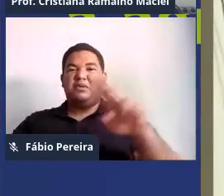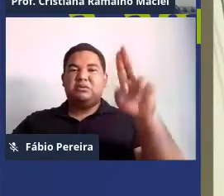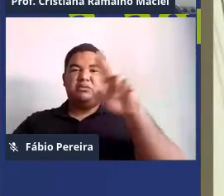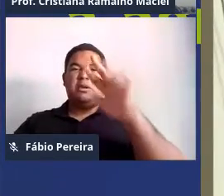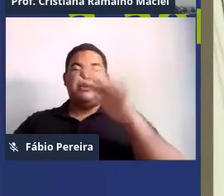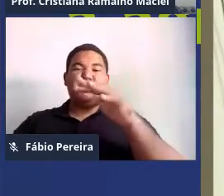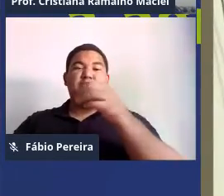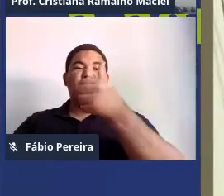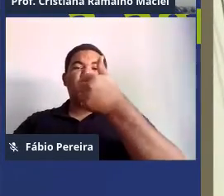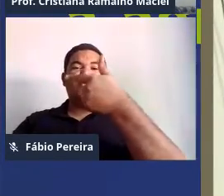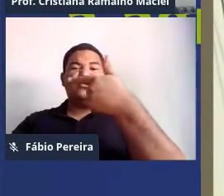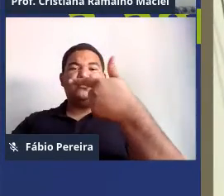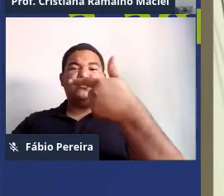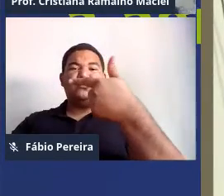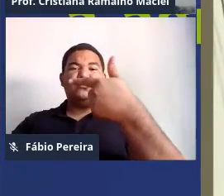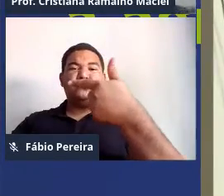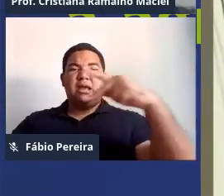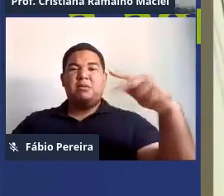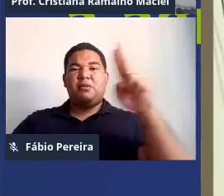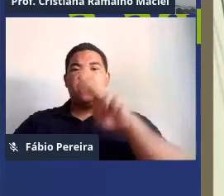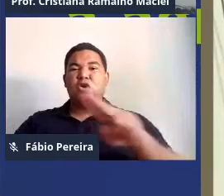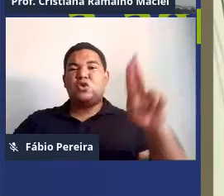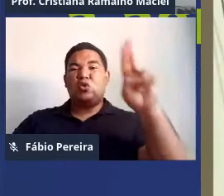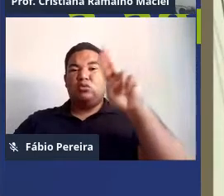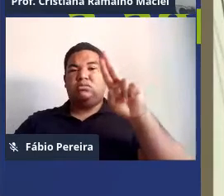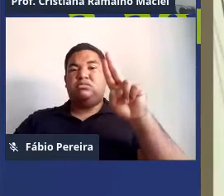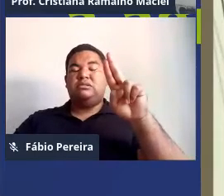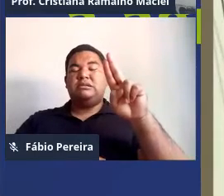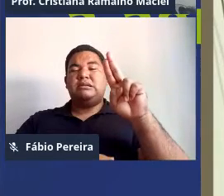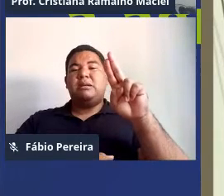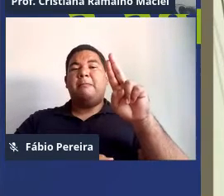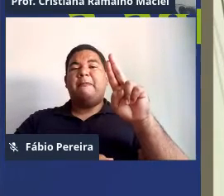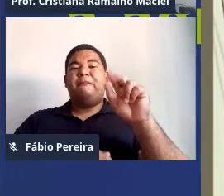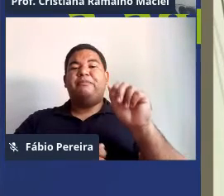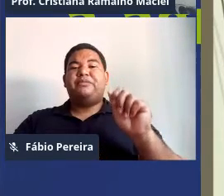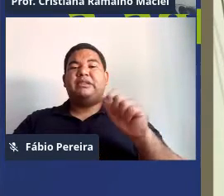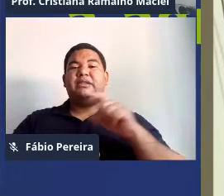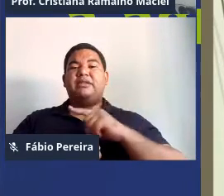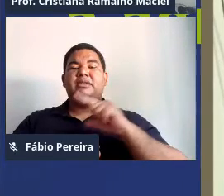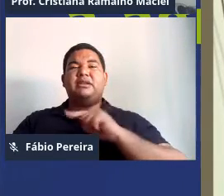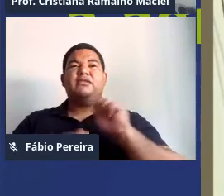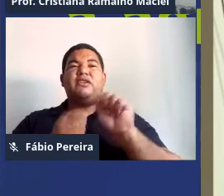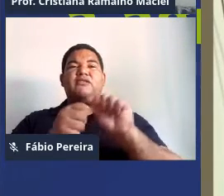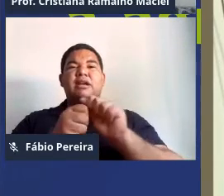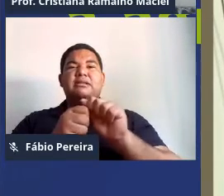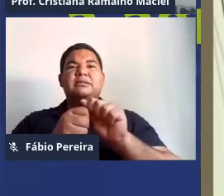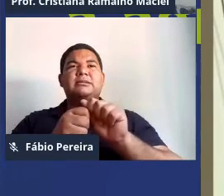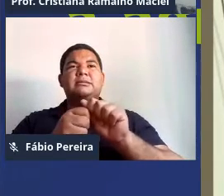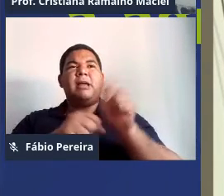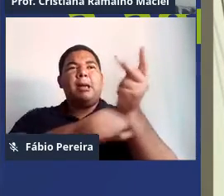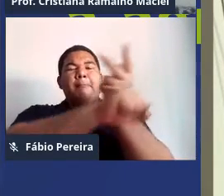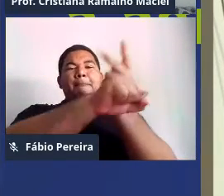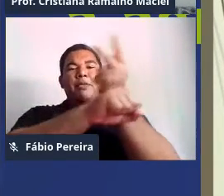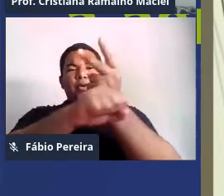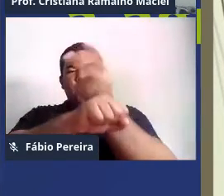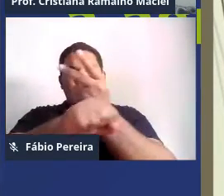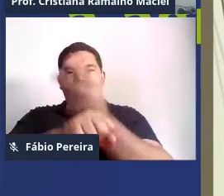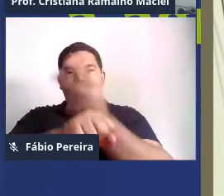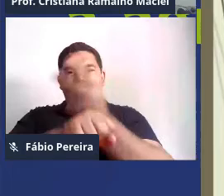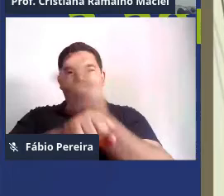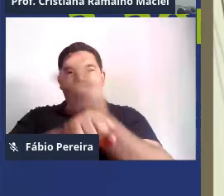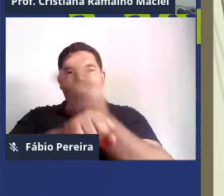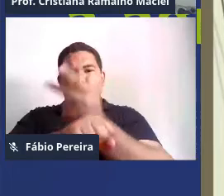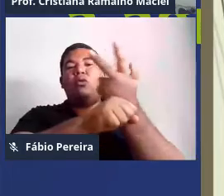programas, e que esses programas vão buscar nesses bancos de dados públicos, e existem bancos de dados específicos